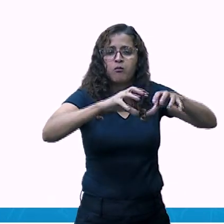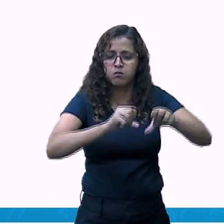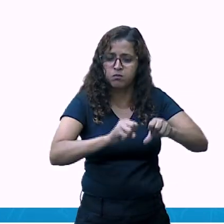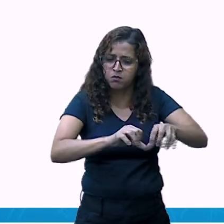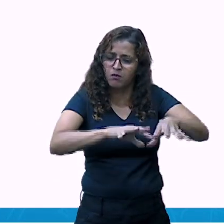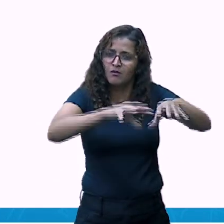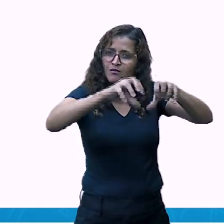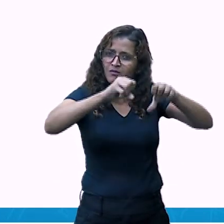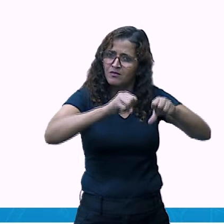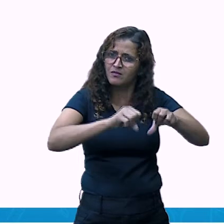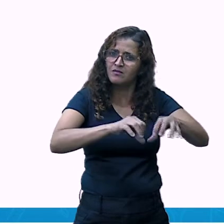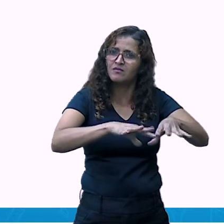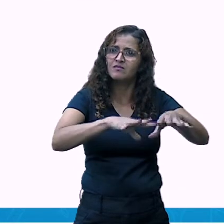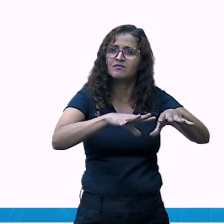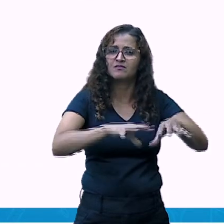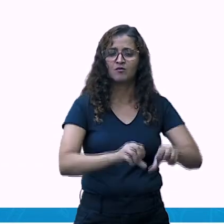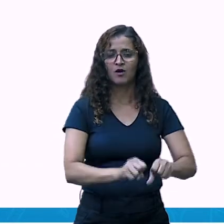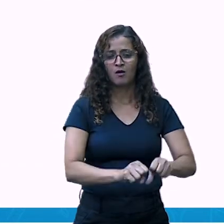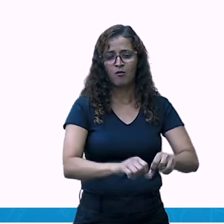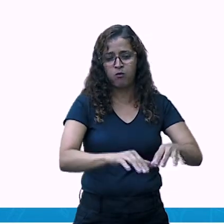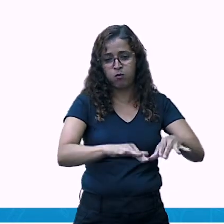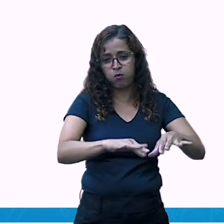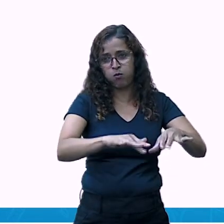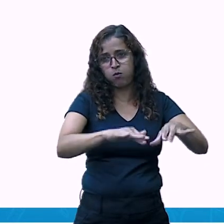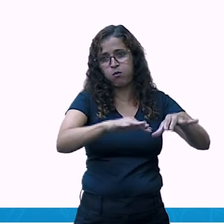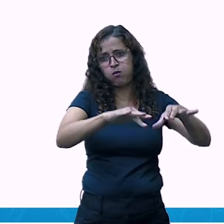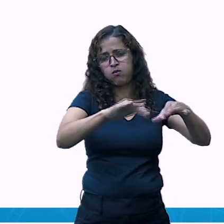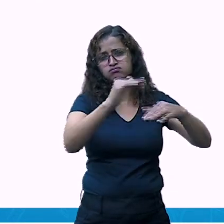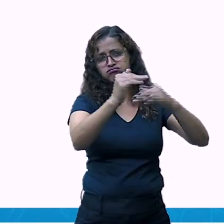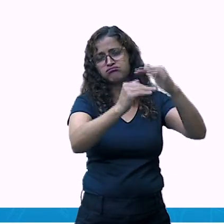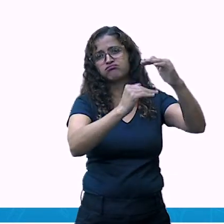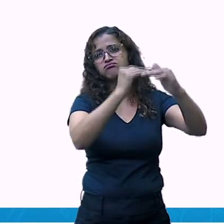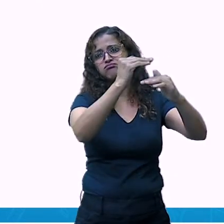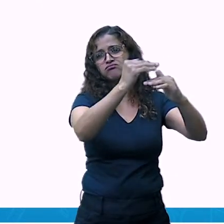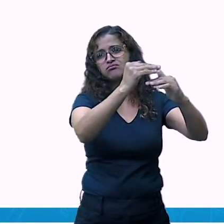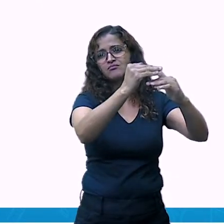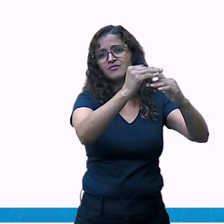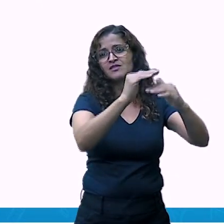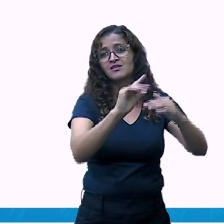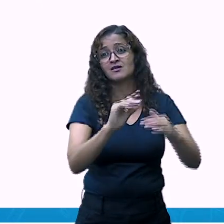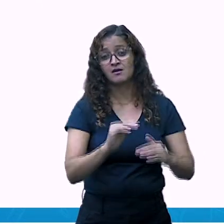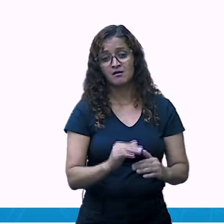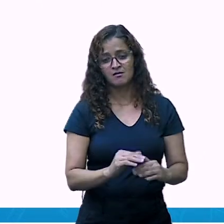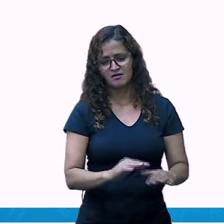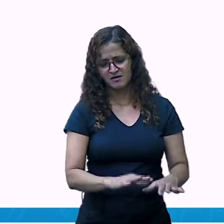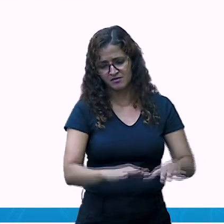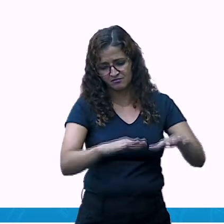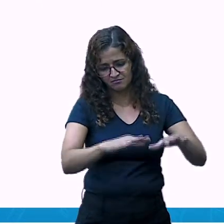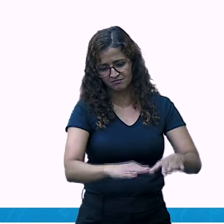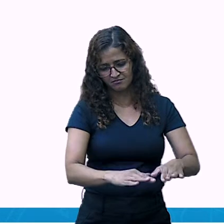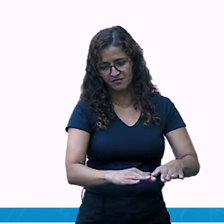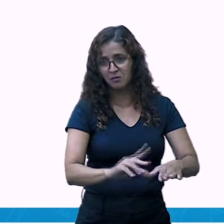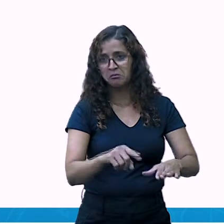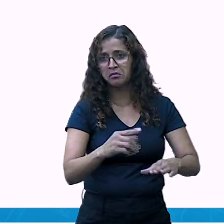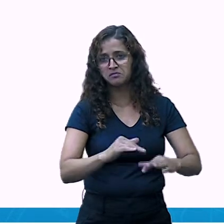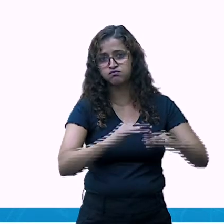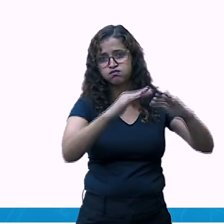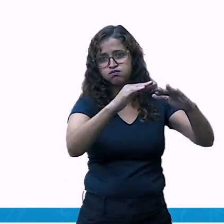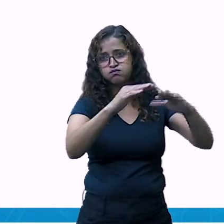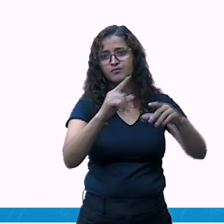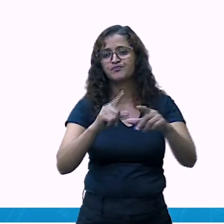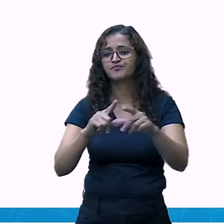fofa, macia e venha crescer. Ela venha dobrar de tamanho.